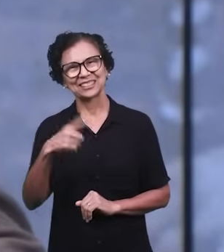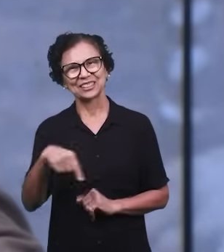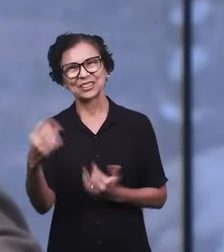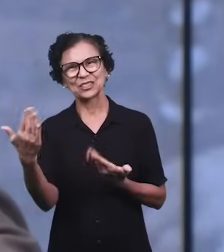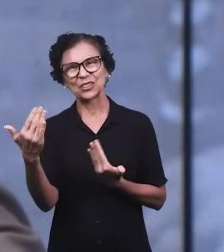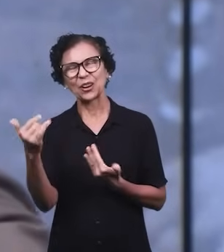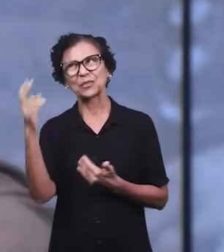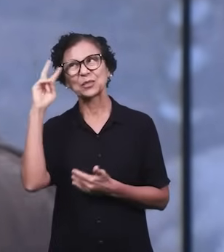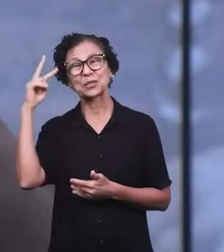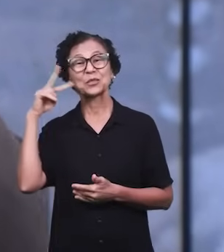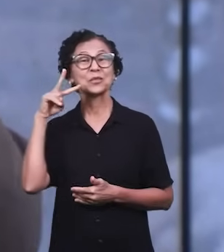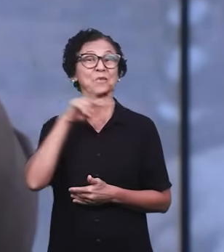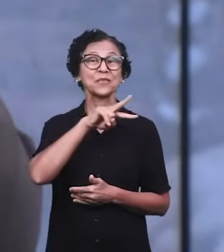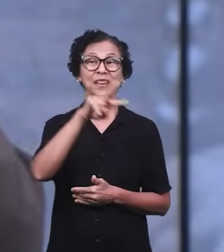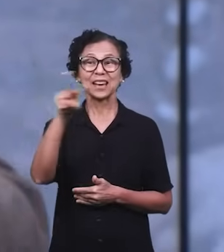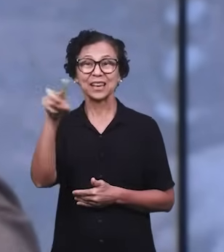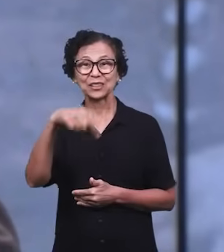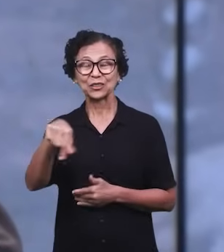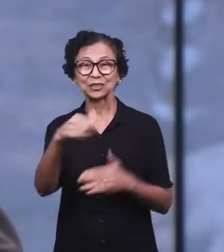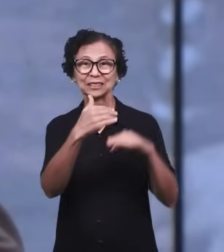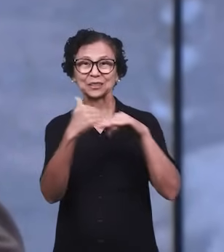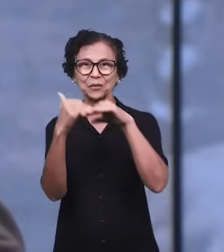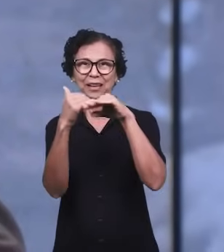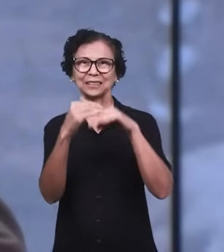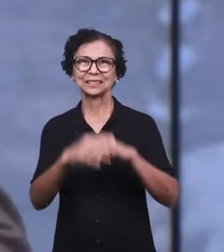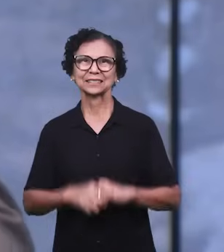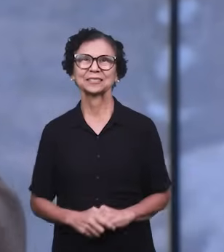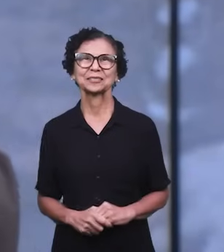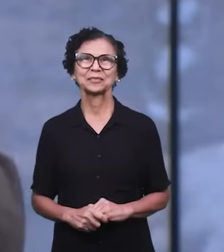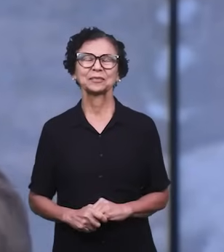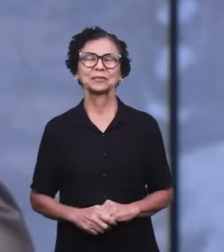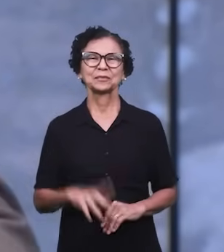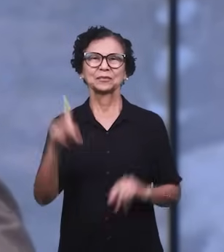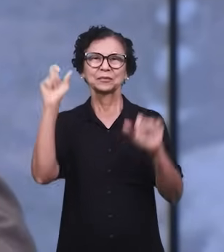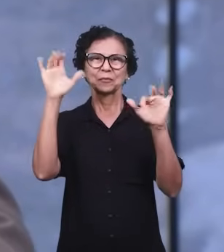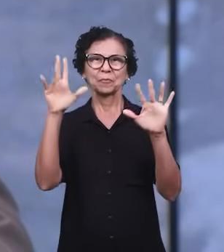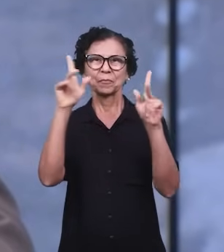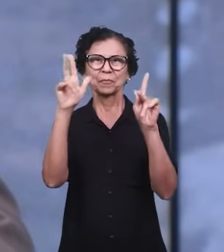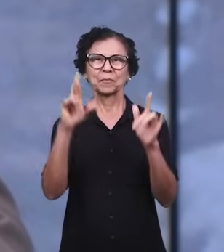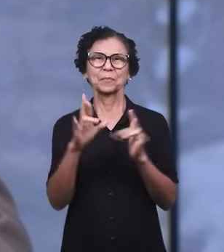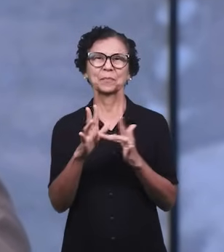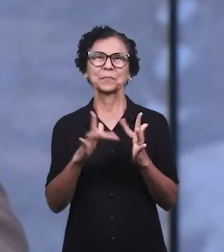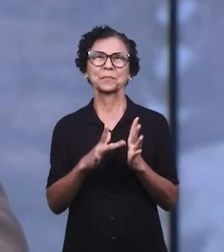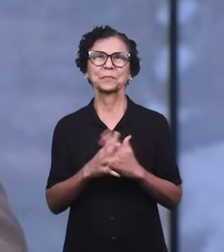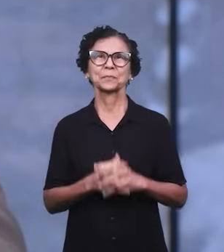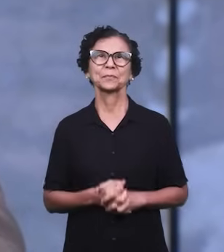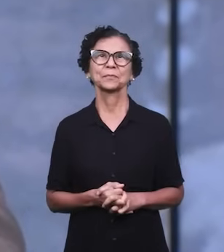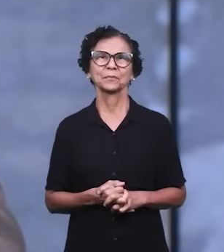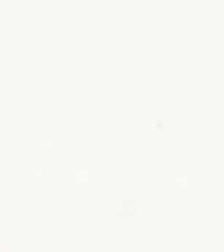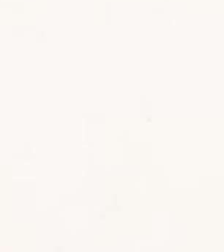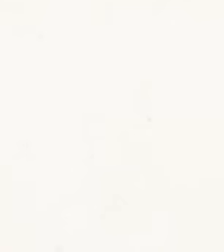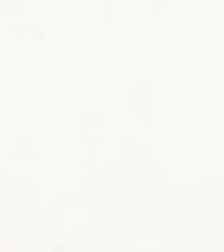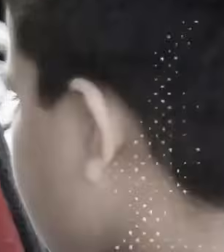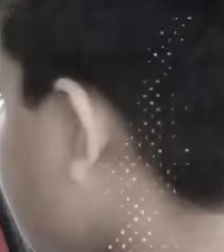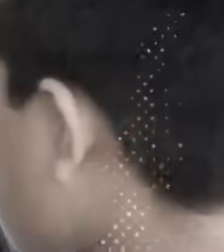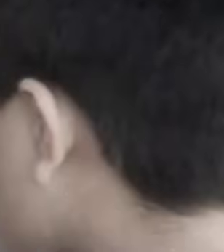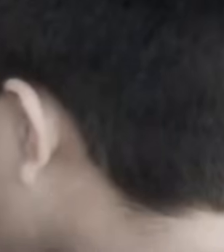todos jovens, temos uma eternidade pela frente para viver. Amém? Deus abençoe a todos, a paz do Senhor Jesus.